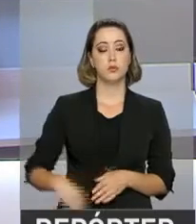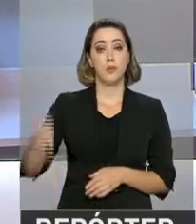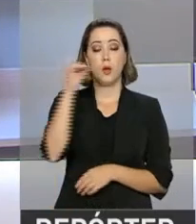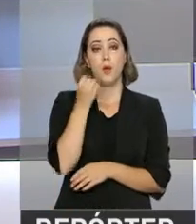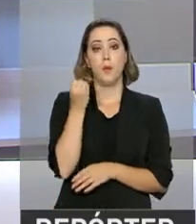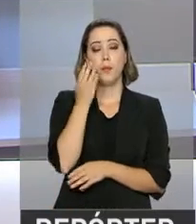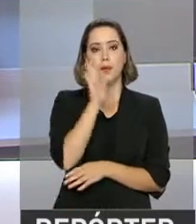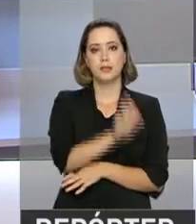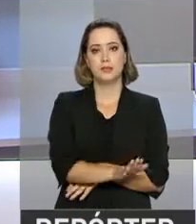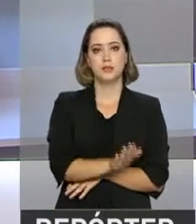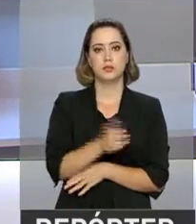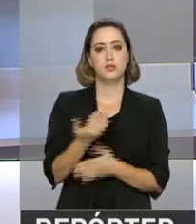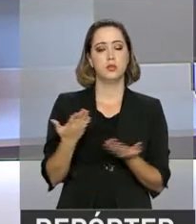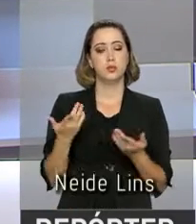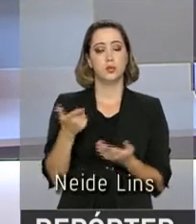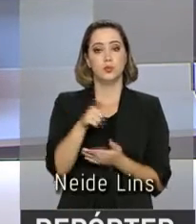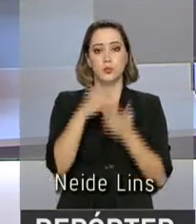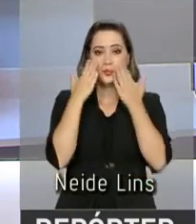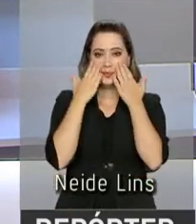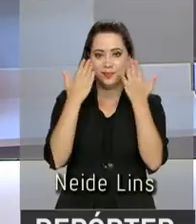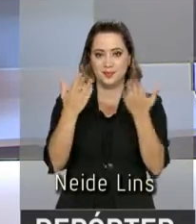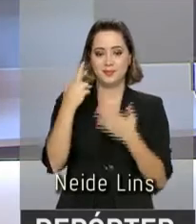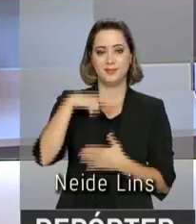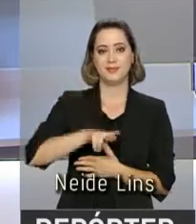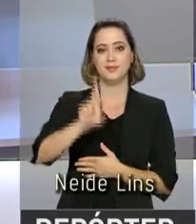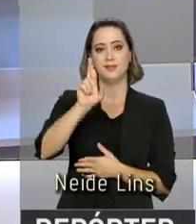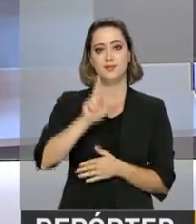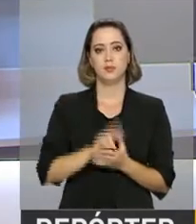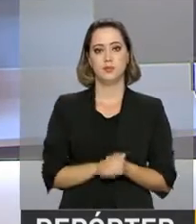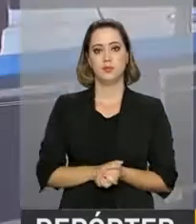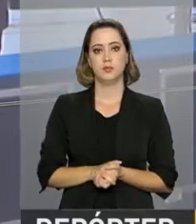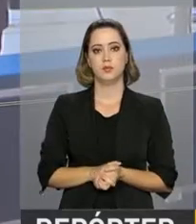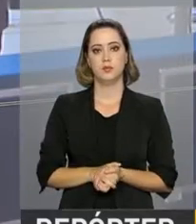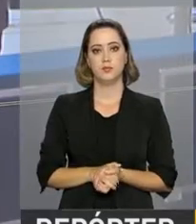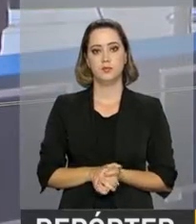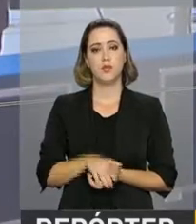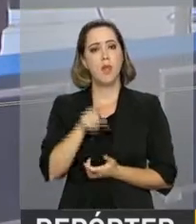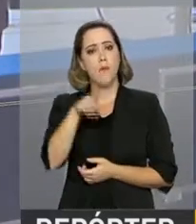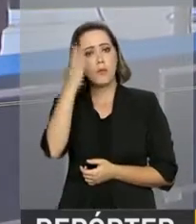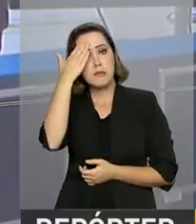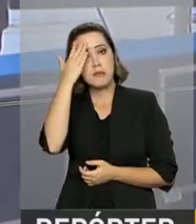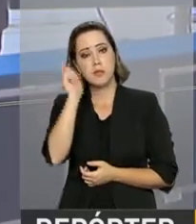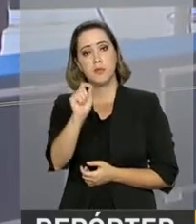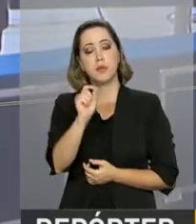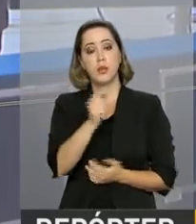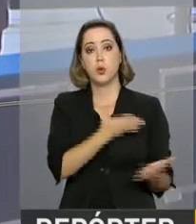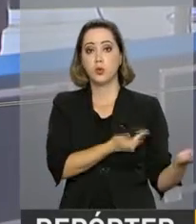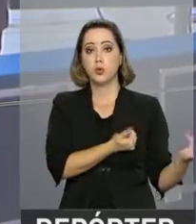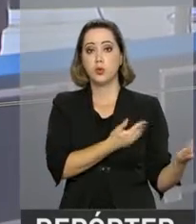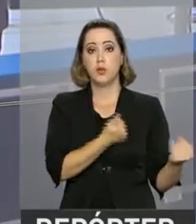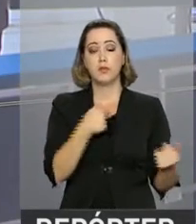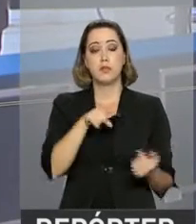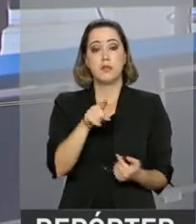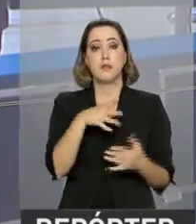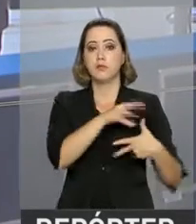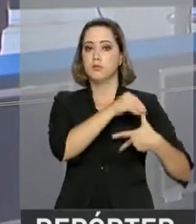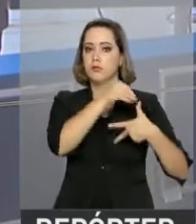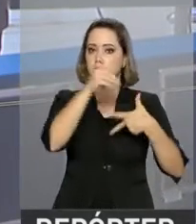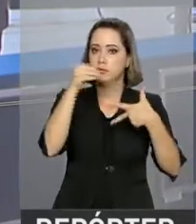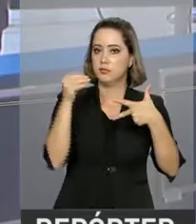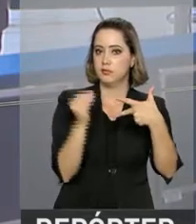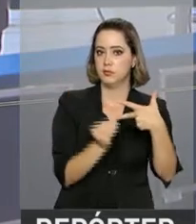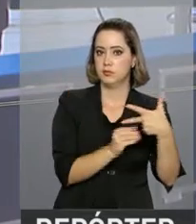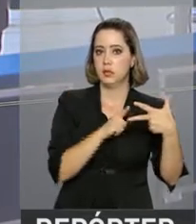Olá, boa tarde. No ar mais uma edição do Repórter NBR. Você sabia que os adolescentes que vão fazer o Exame